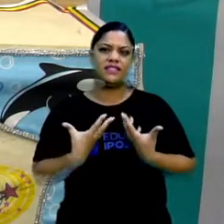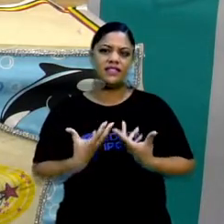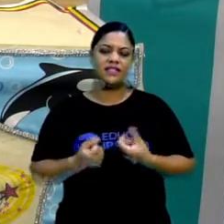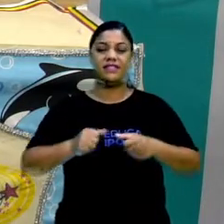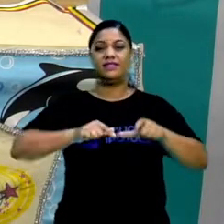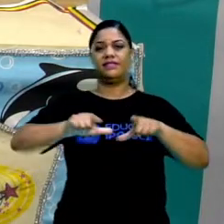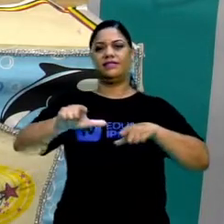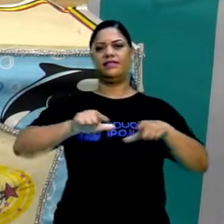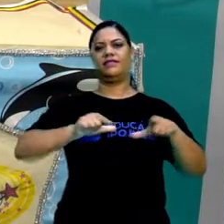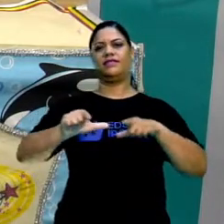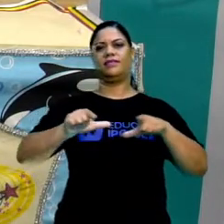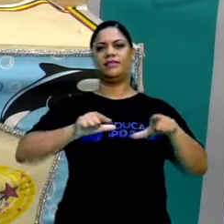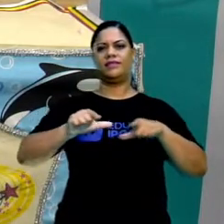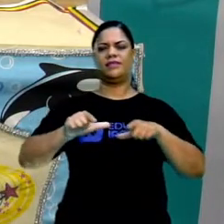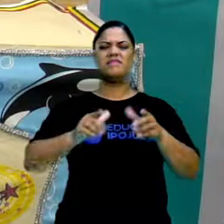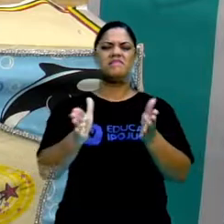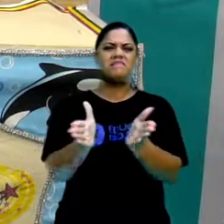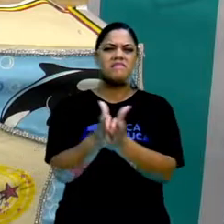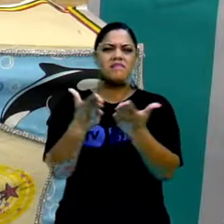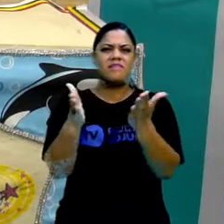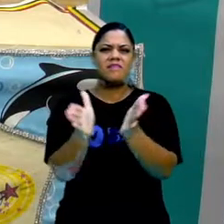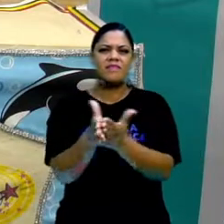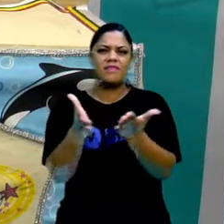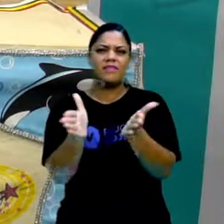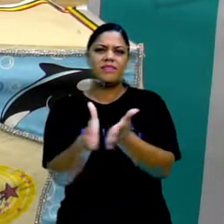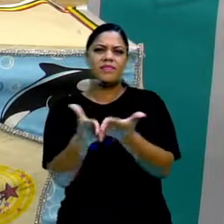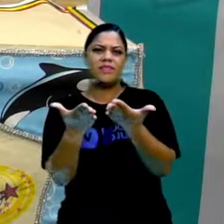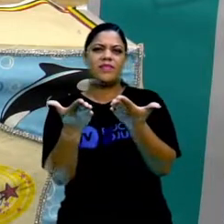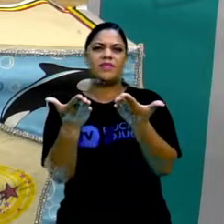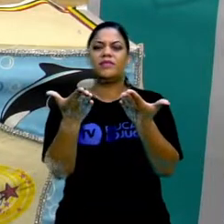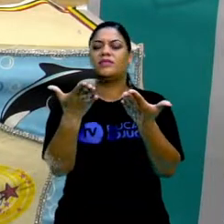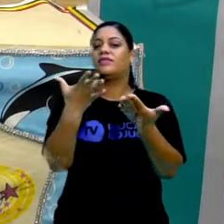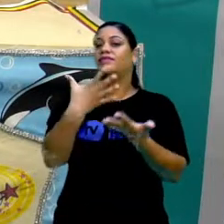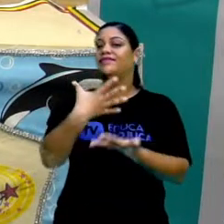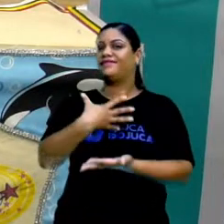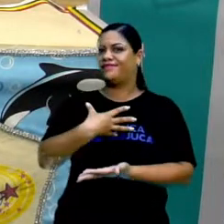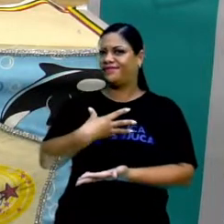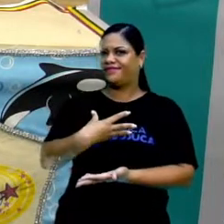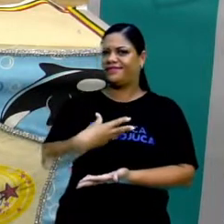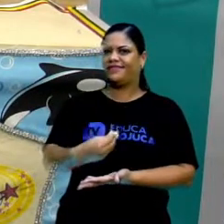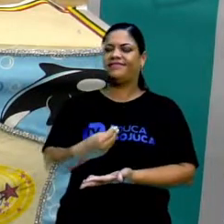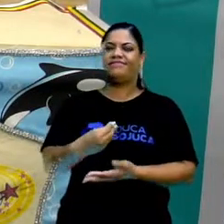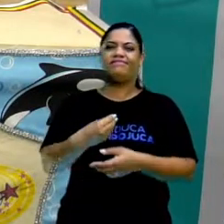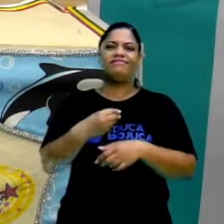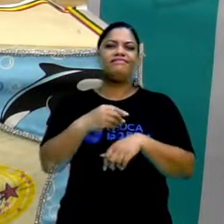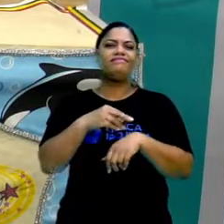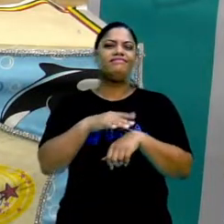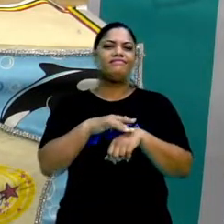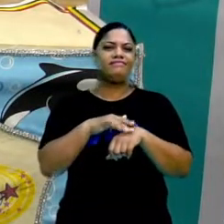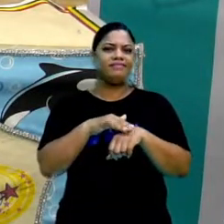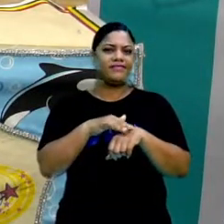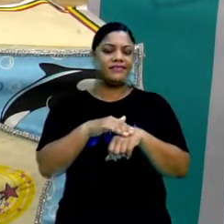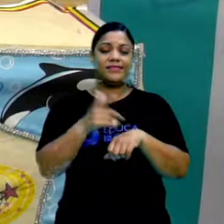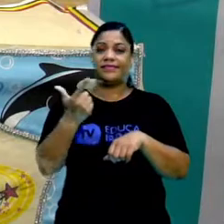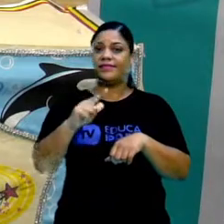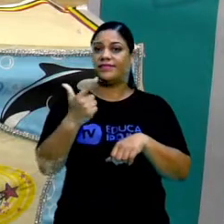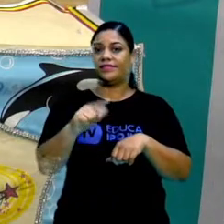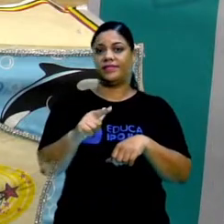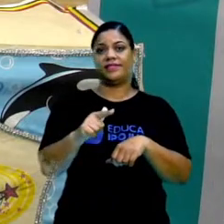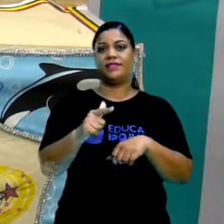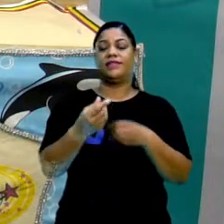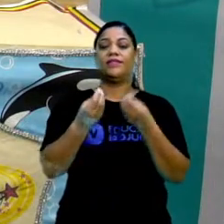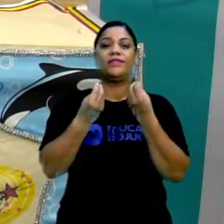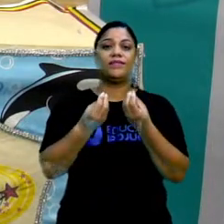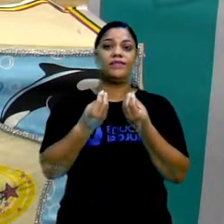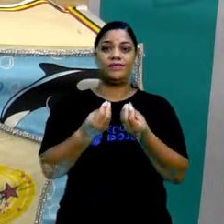tanto trabalhar, bem pobre, e seu filhinho estava doente e ela não tinha mais